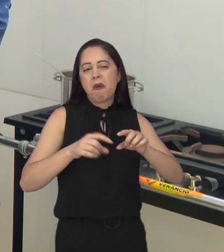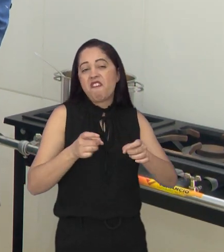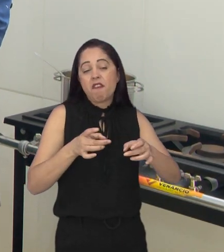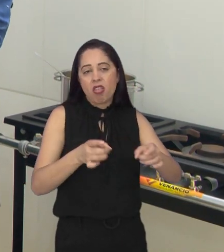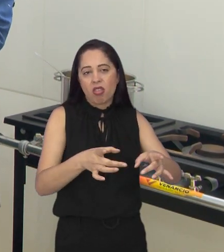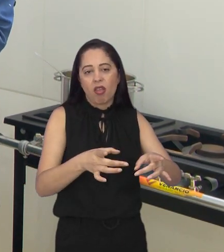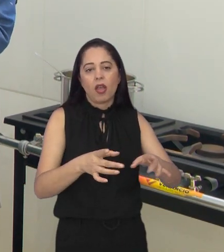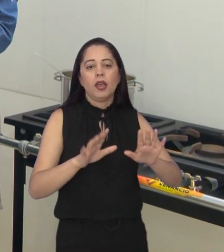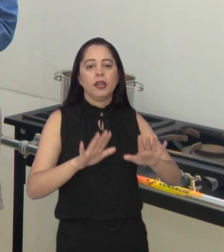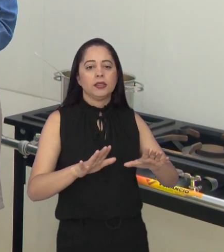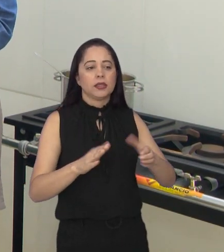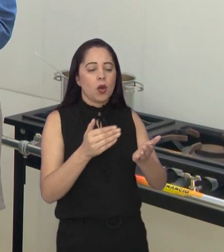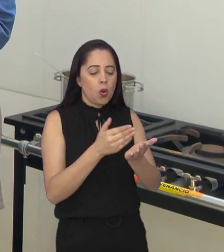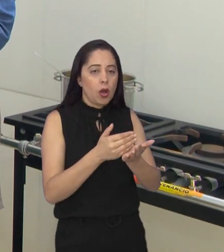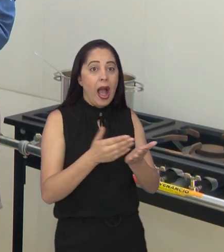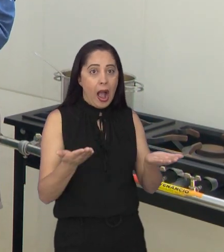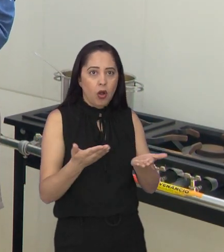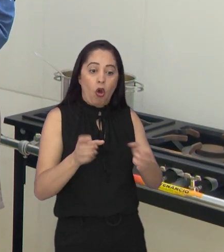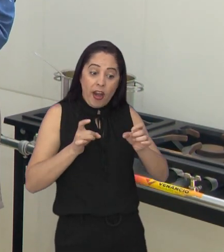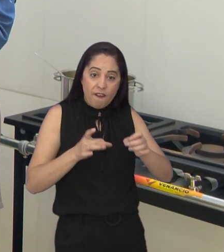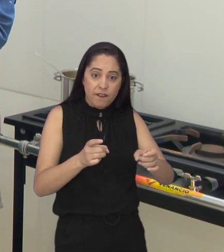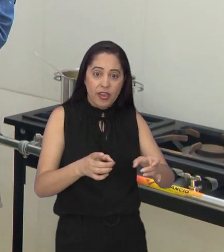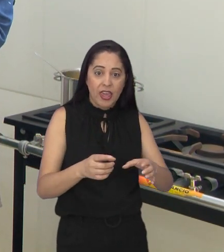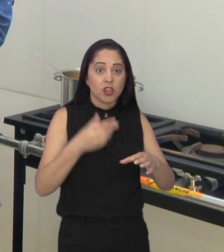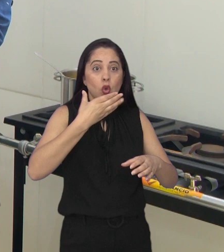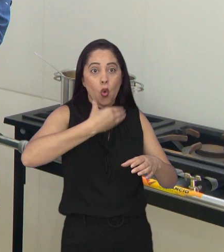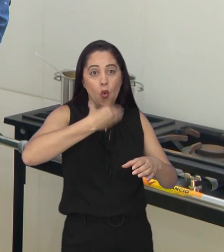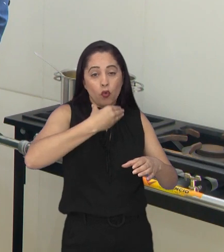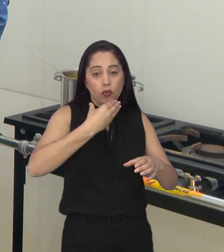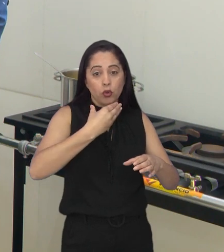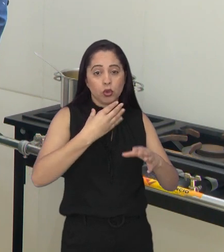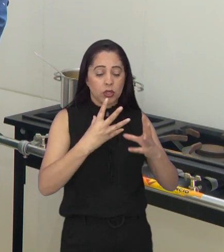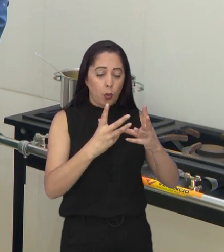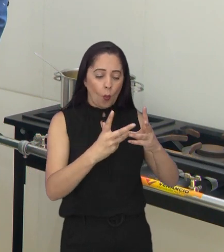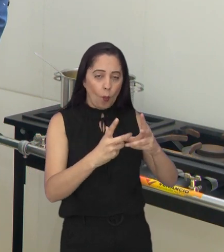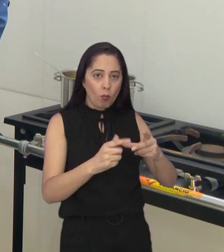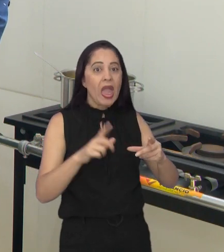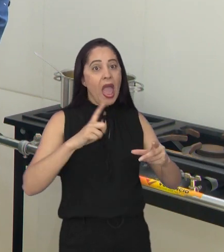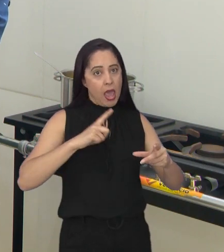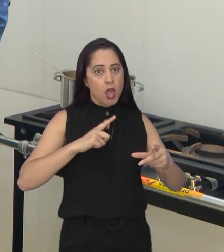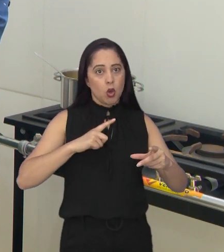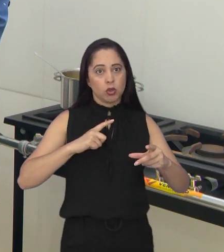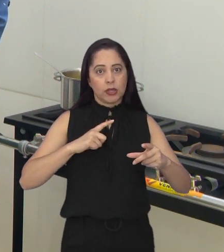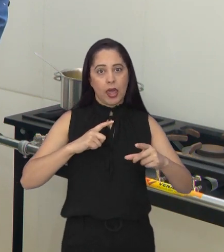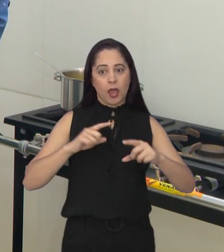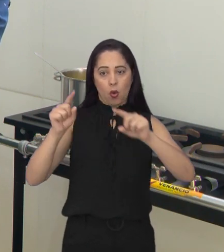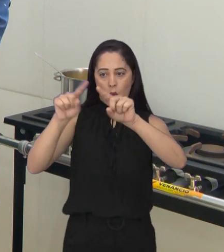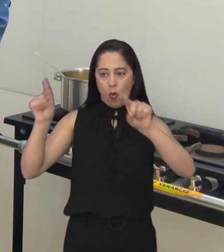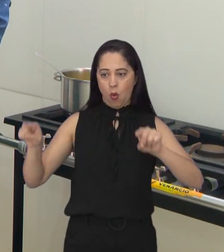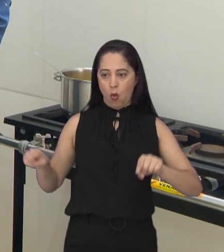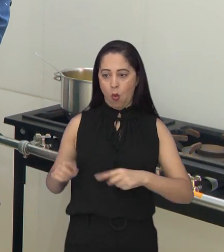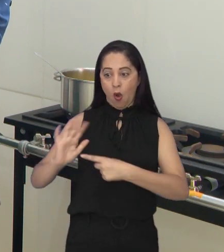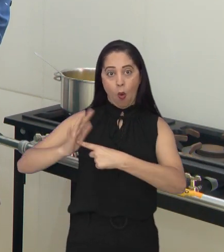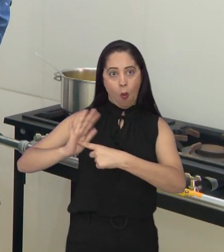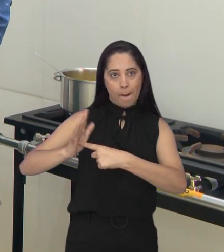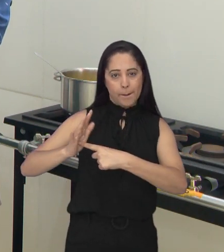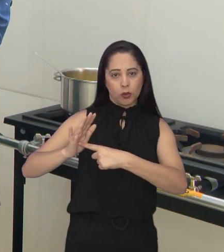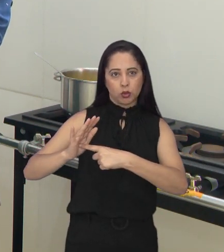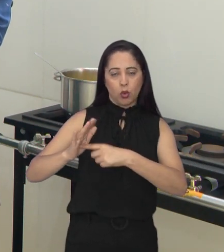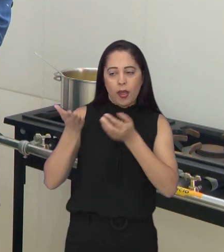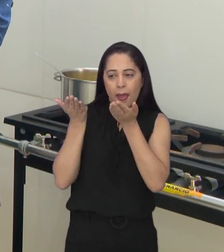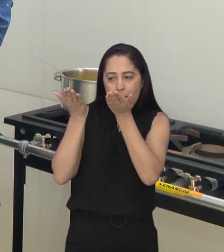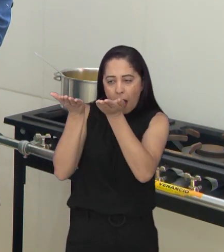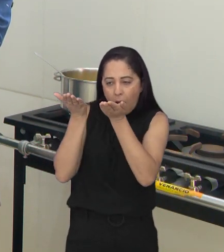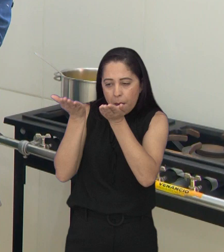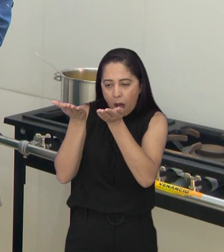produto relacionado. Então nós começamos a trabalhar com frutas desidratadas. Então nós temos um equipamento que hoje é a única máquina